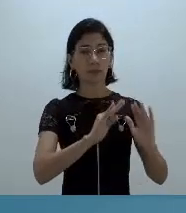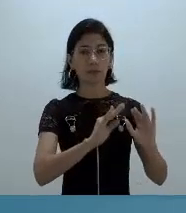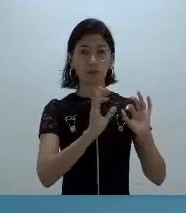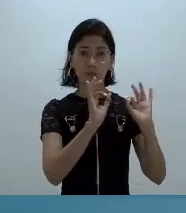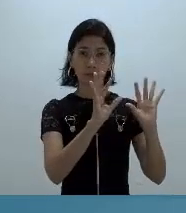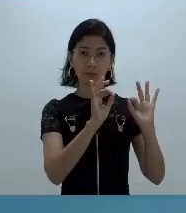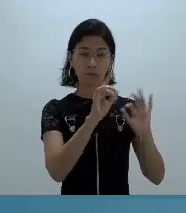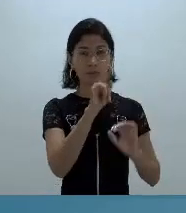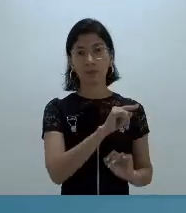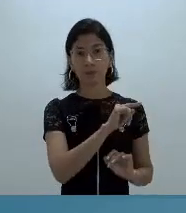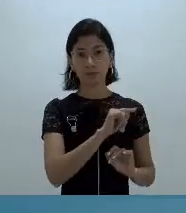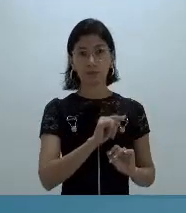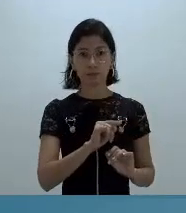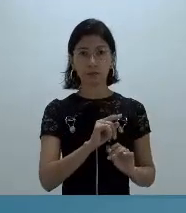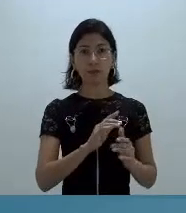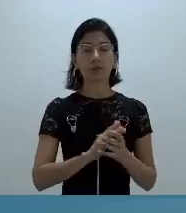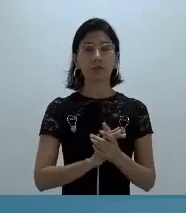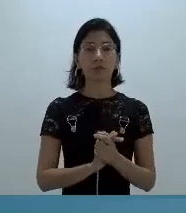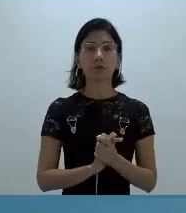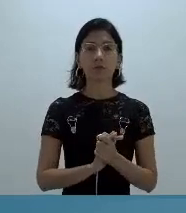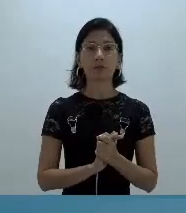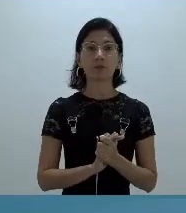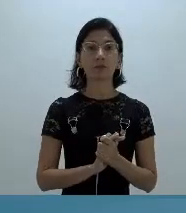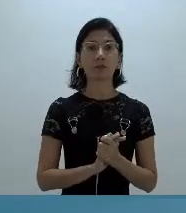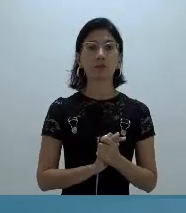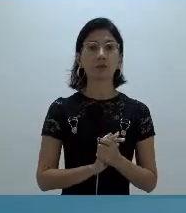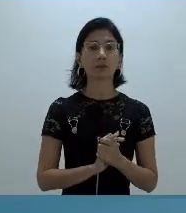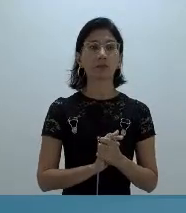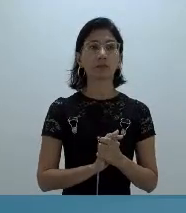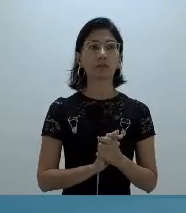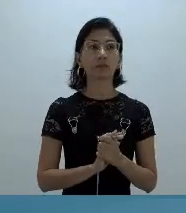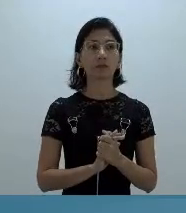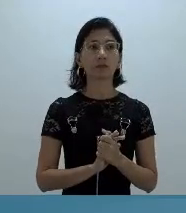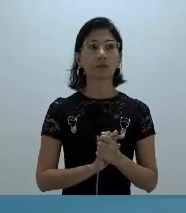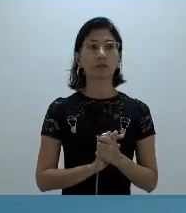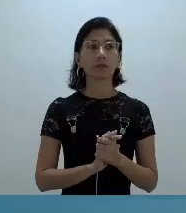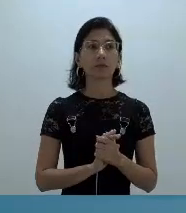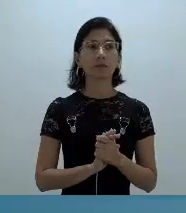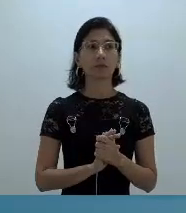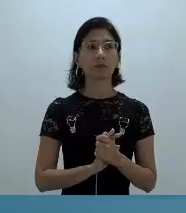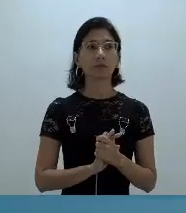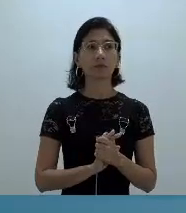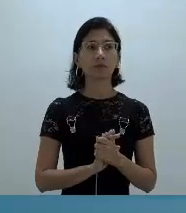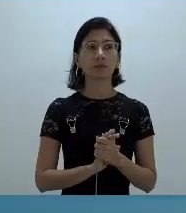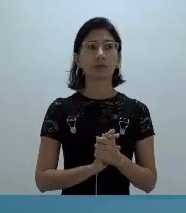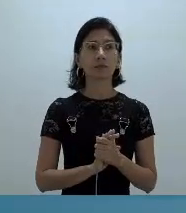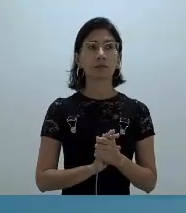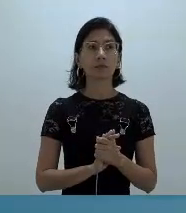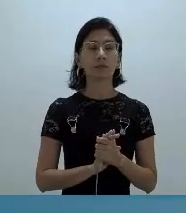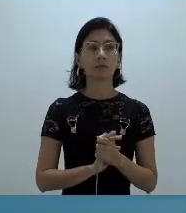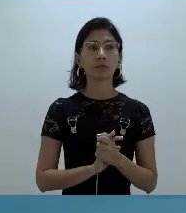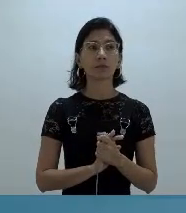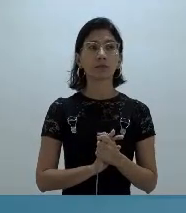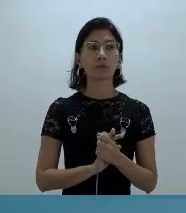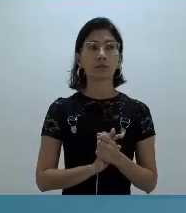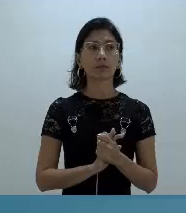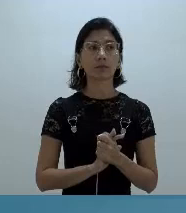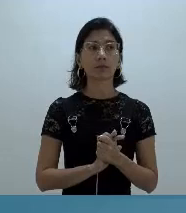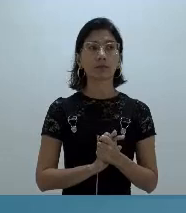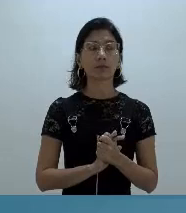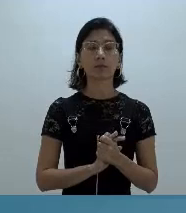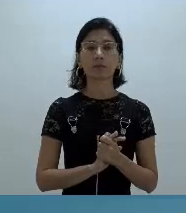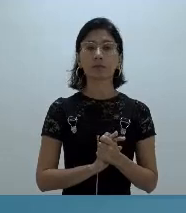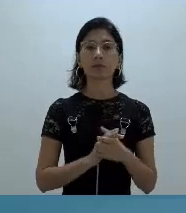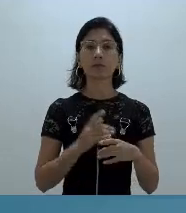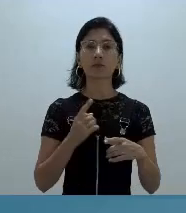CPC, na conformidade decidida pelo colegiado plenário na análise do caso concreto, confirmado no